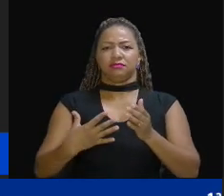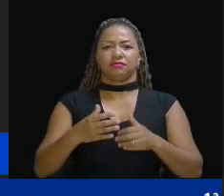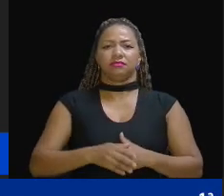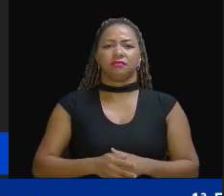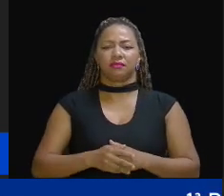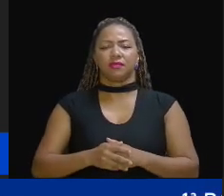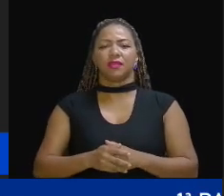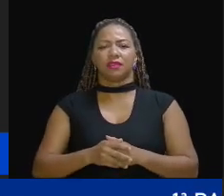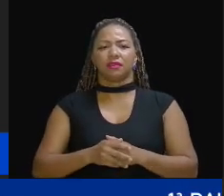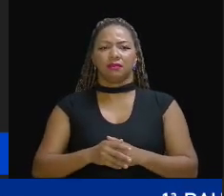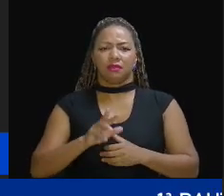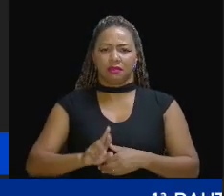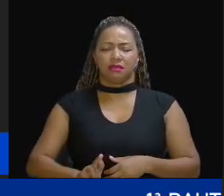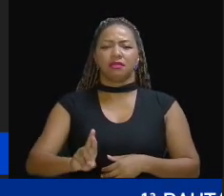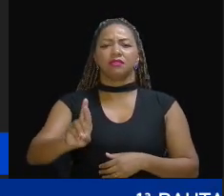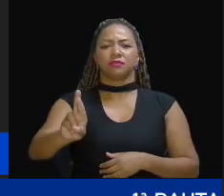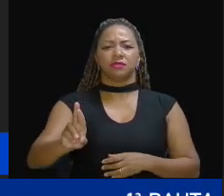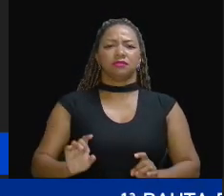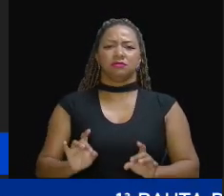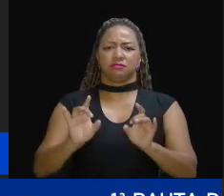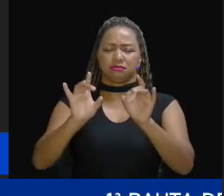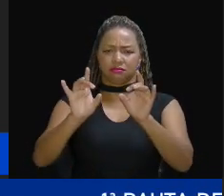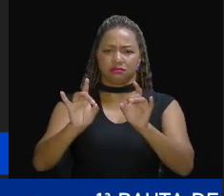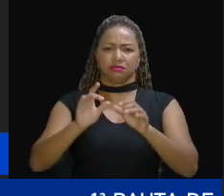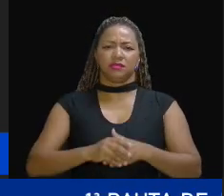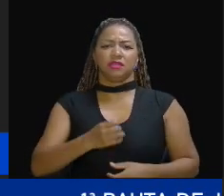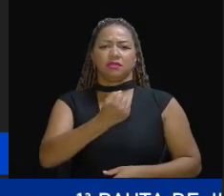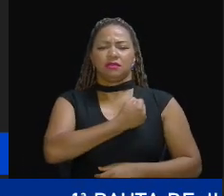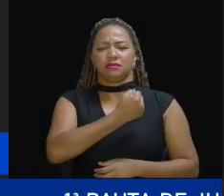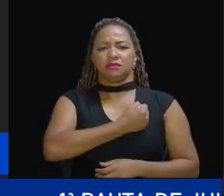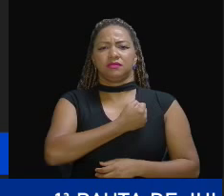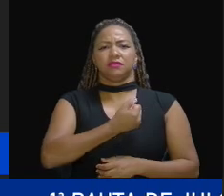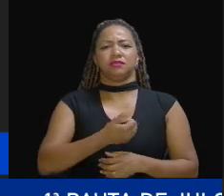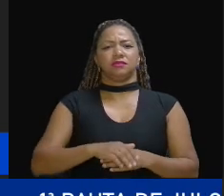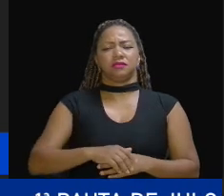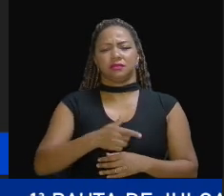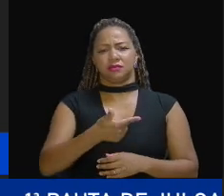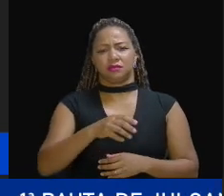declaração na representação especial número